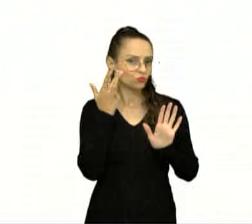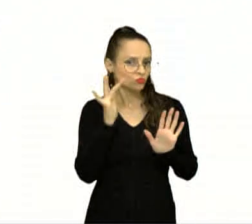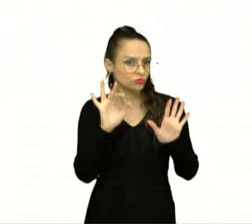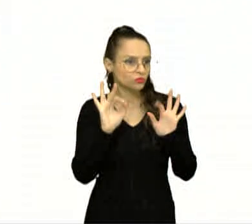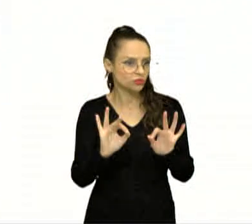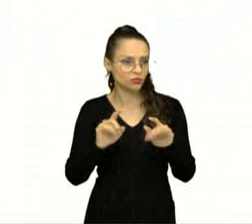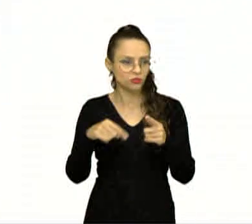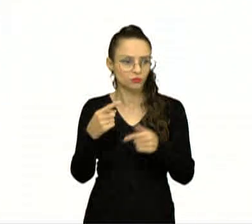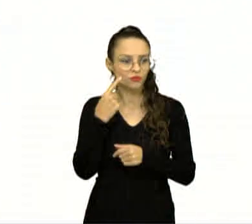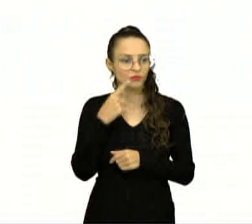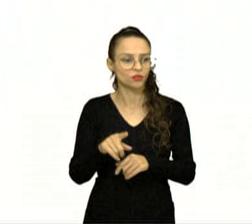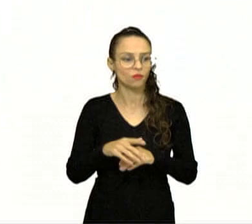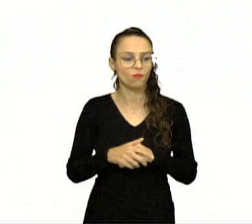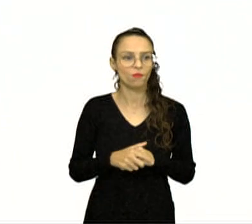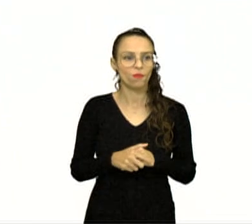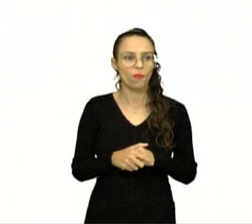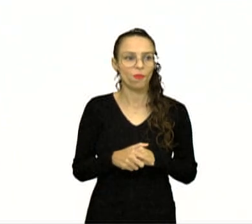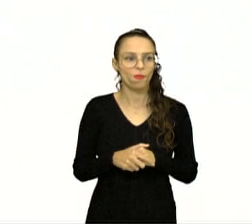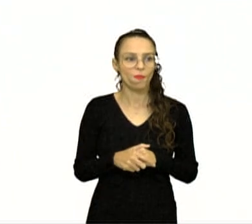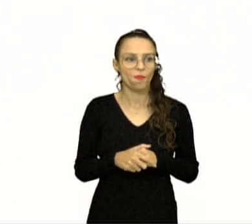vocês. Depois nós vamos ver.